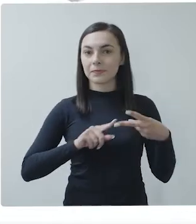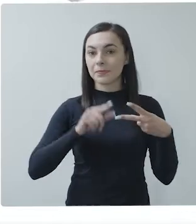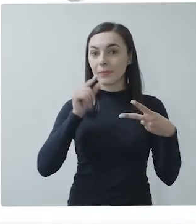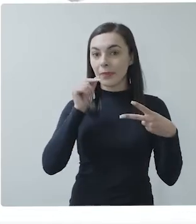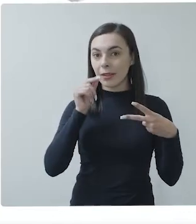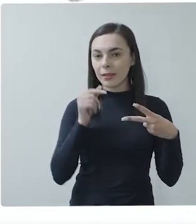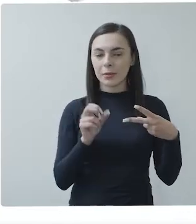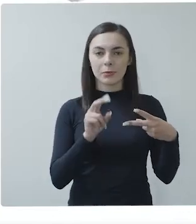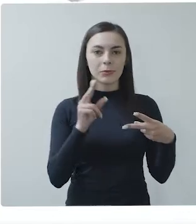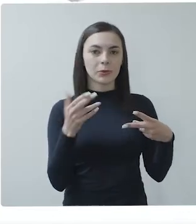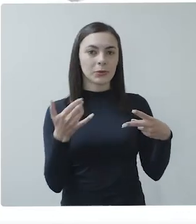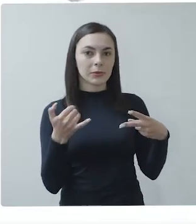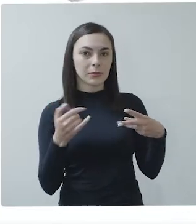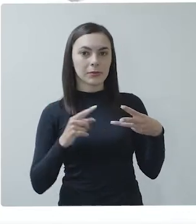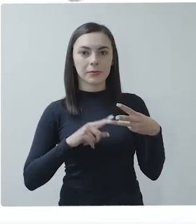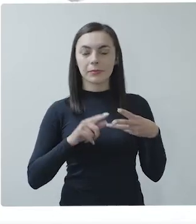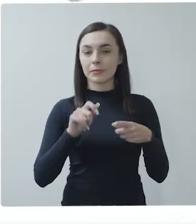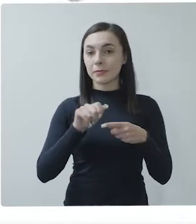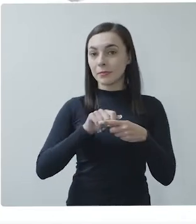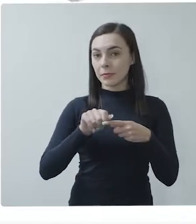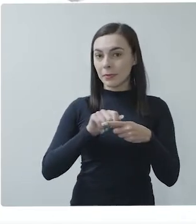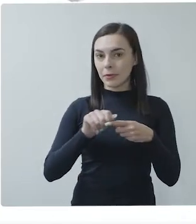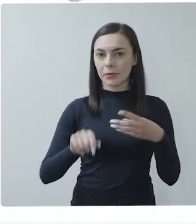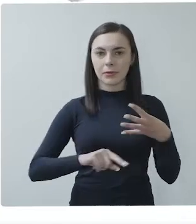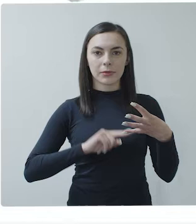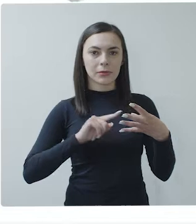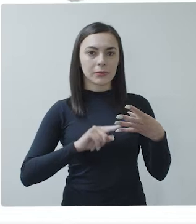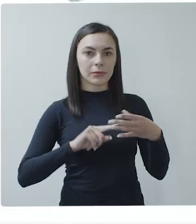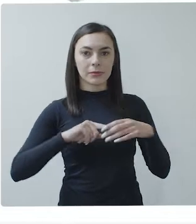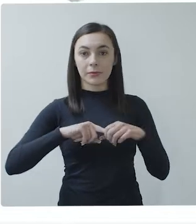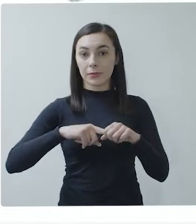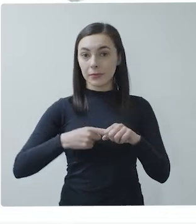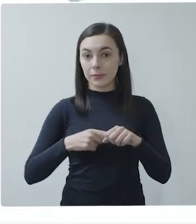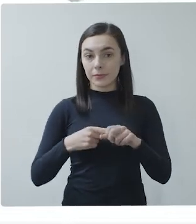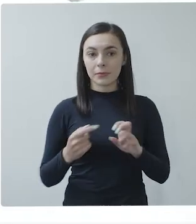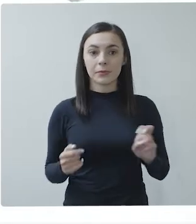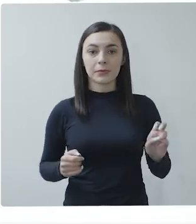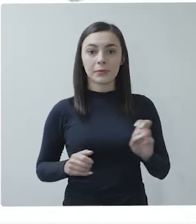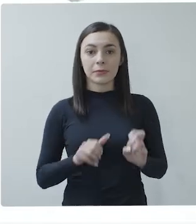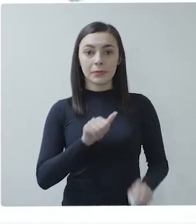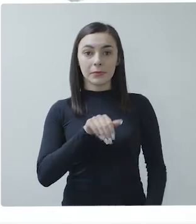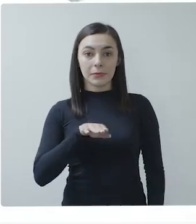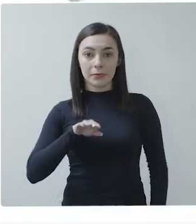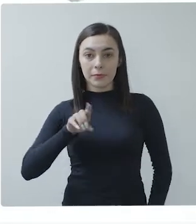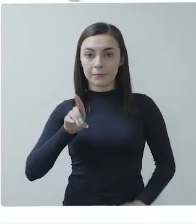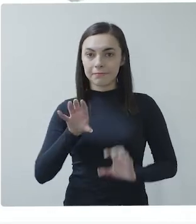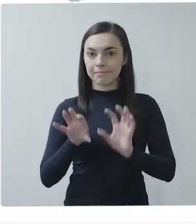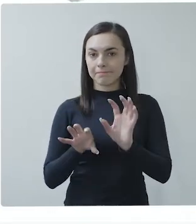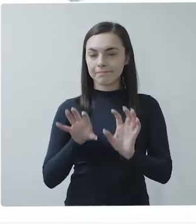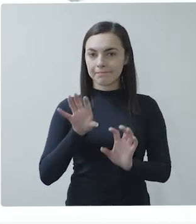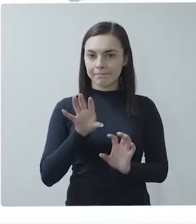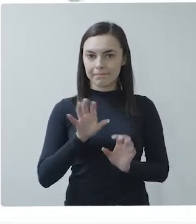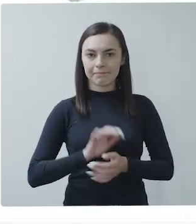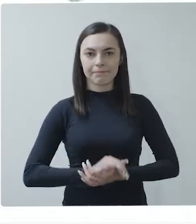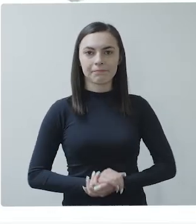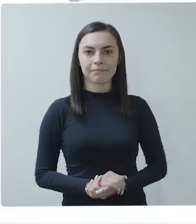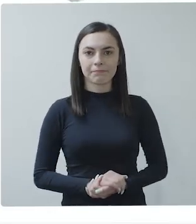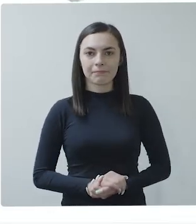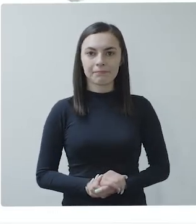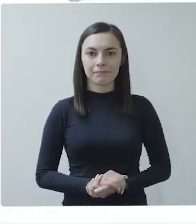caneta, borracha, apontador, alfabeto móvel.